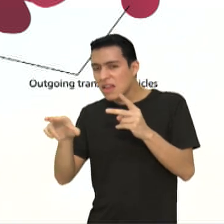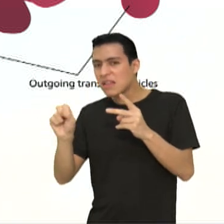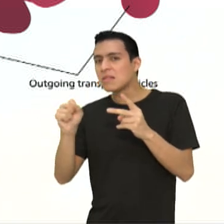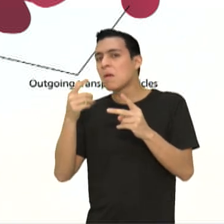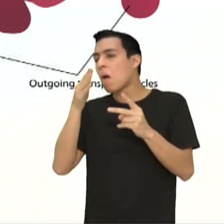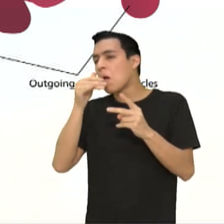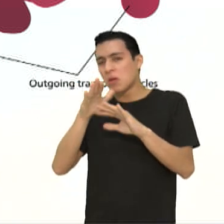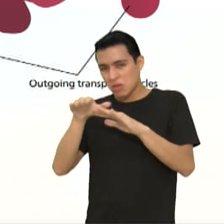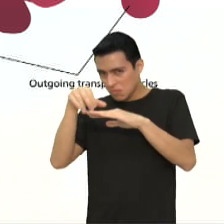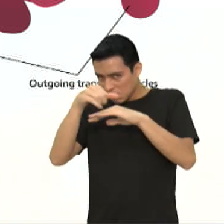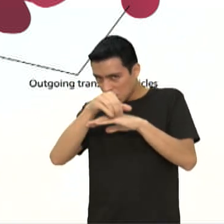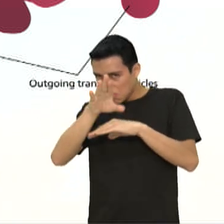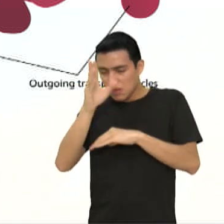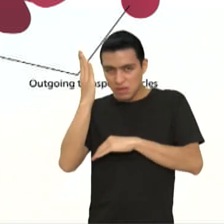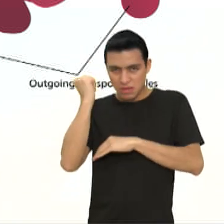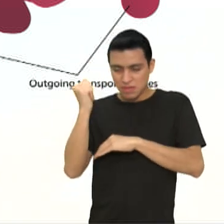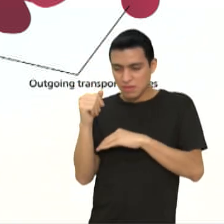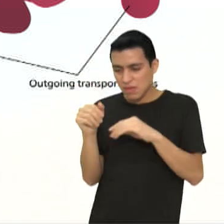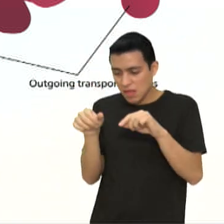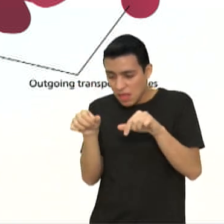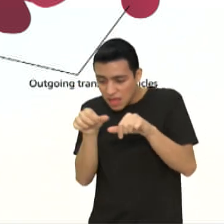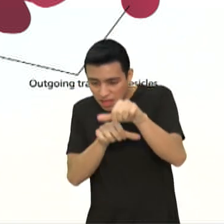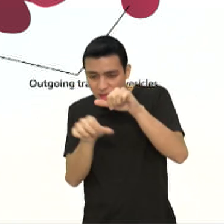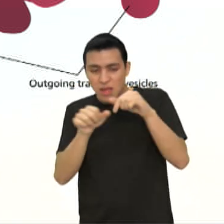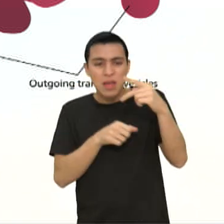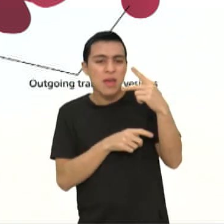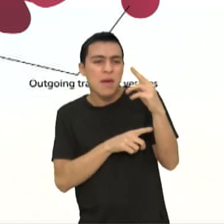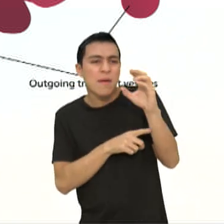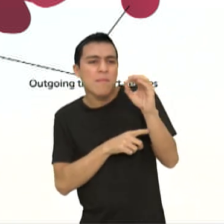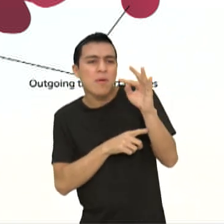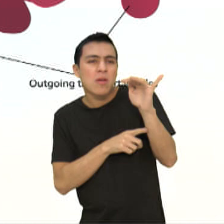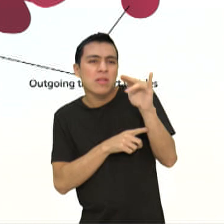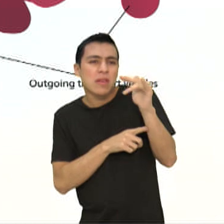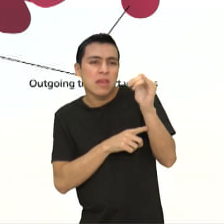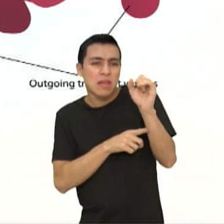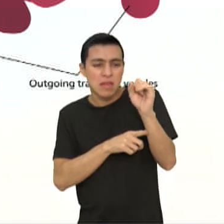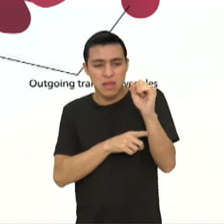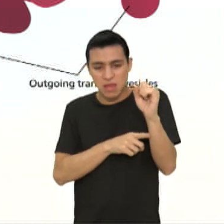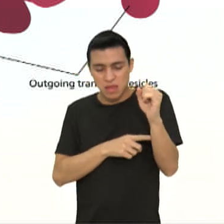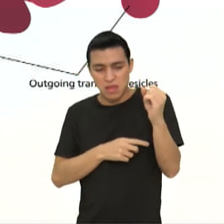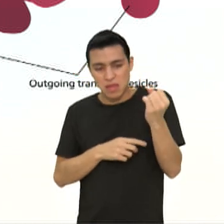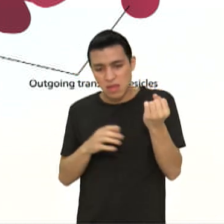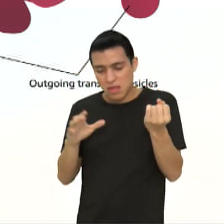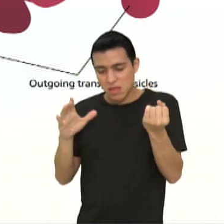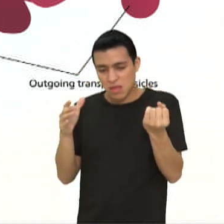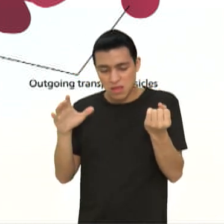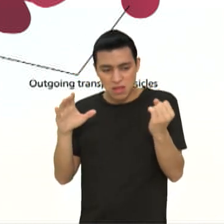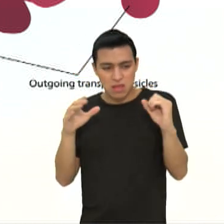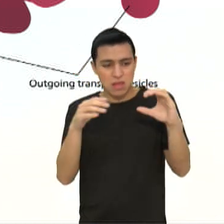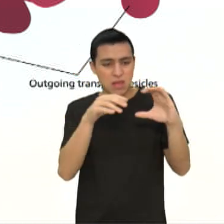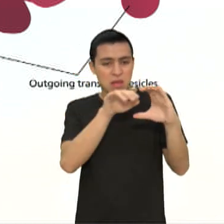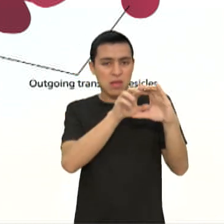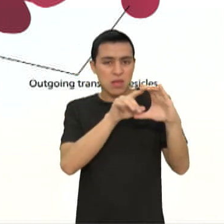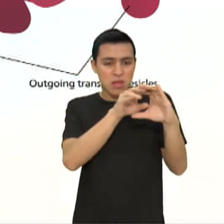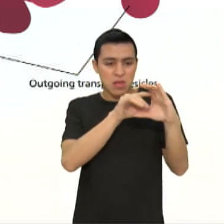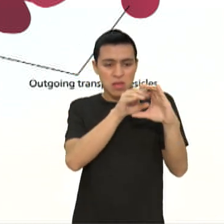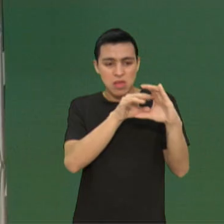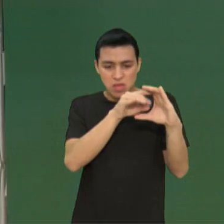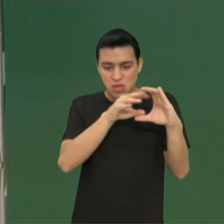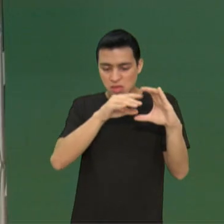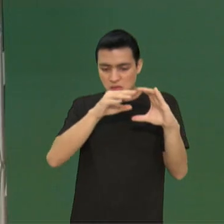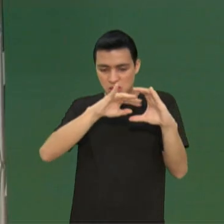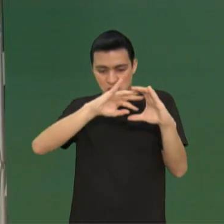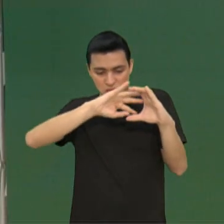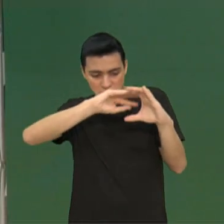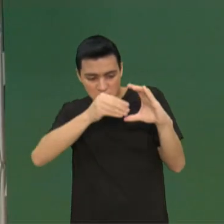curiosidade. Eles modificam proteínas. Então, uma proteína que foi feita pelo ribossomo, ela pode ser modificada. Ela pode